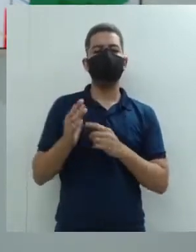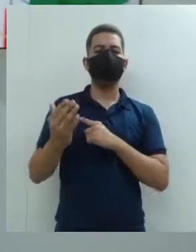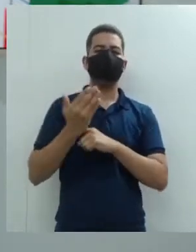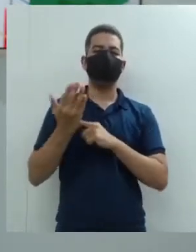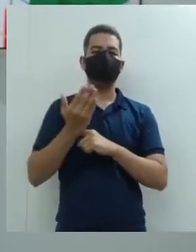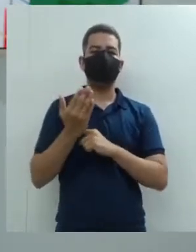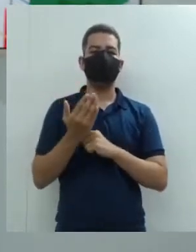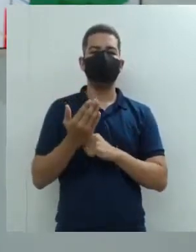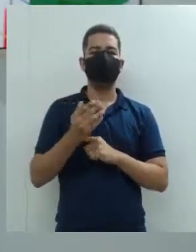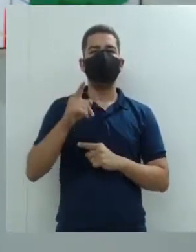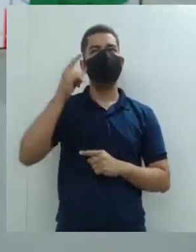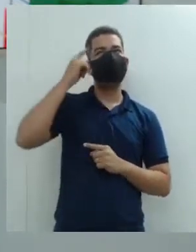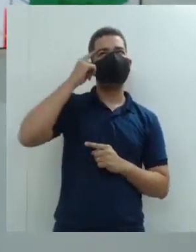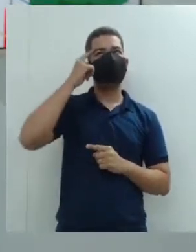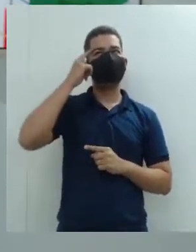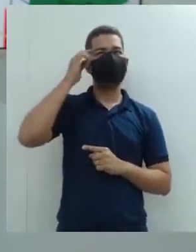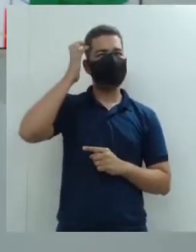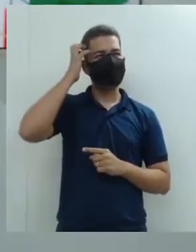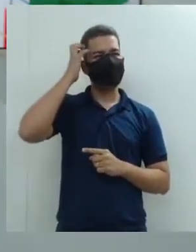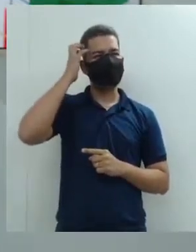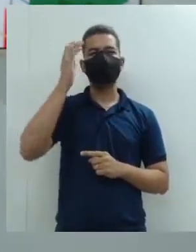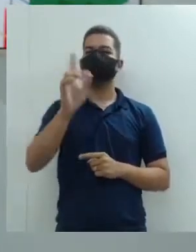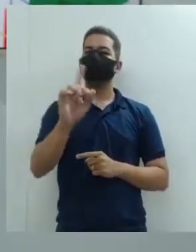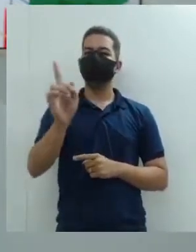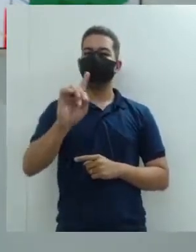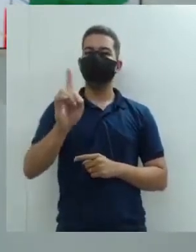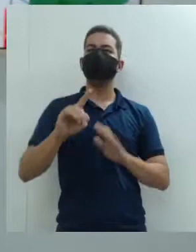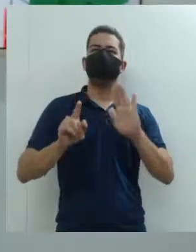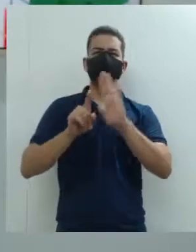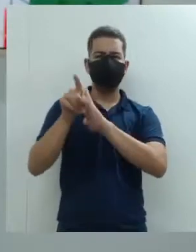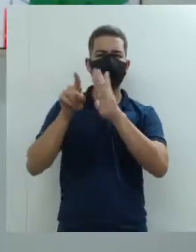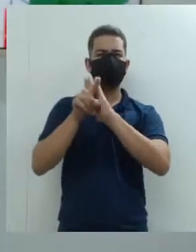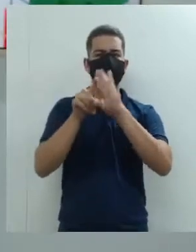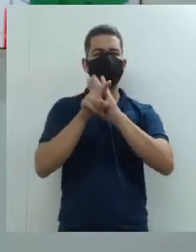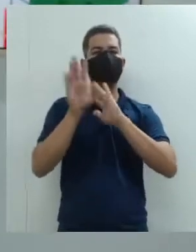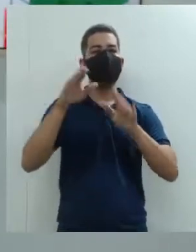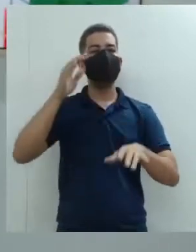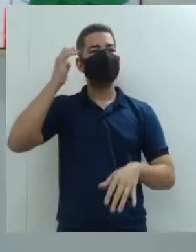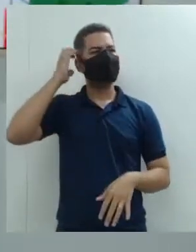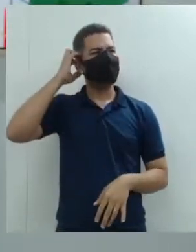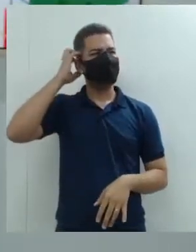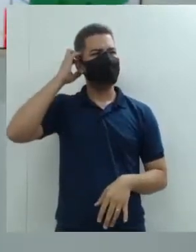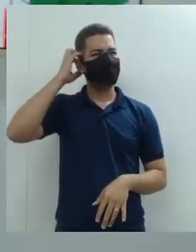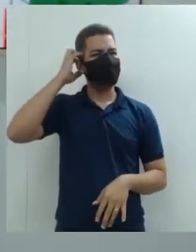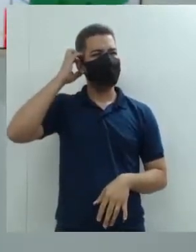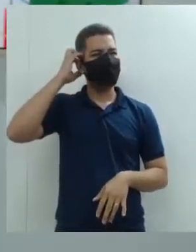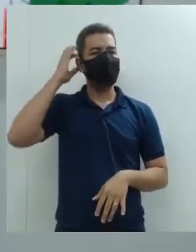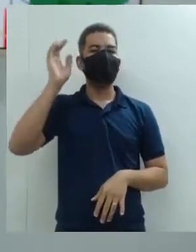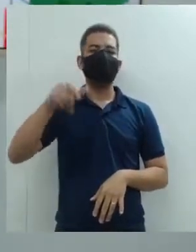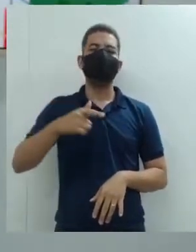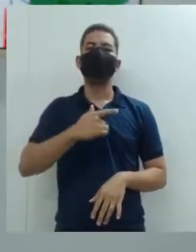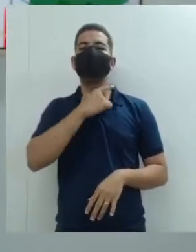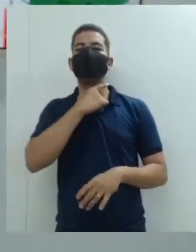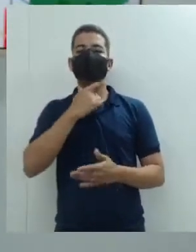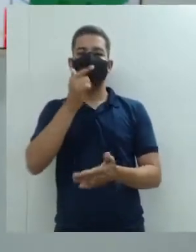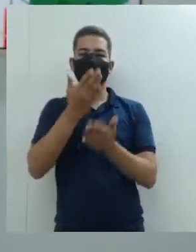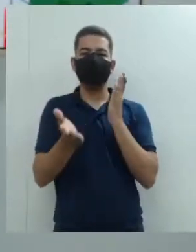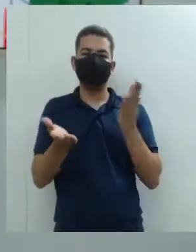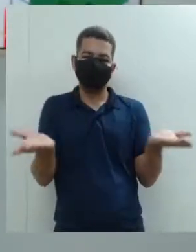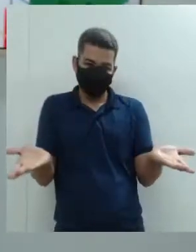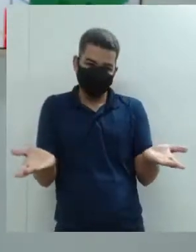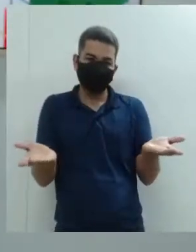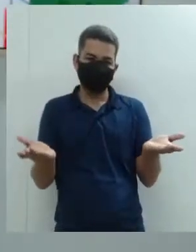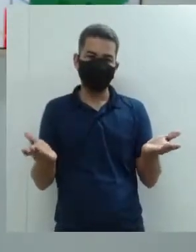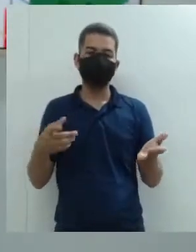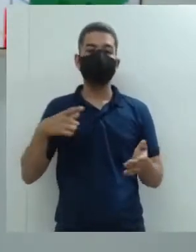mas não fique com aquela pulga atrás da orelha, porque muitas vezes essa pulga atrás da orelha que vai tirar a vaga, sua vaga numa universidade, por